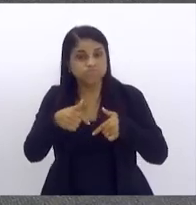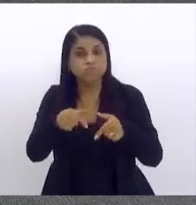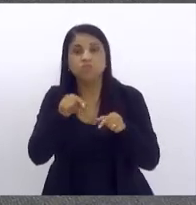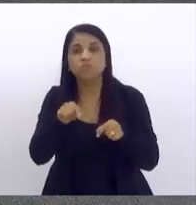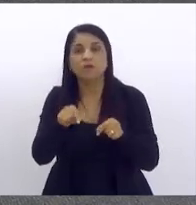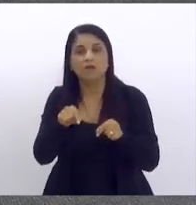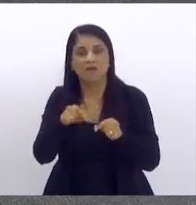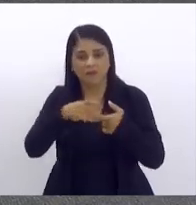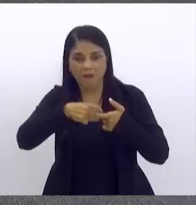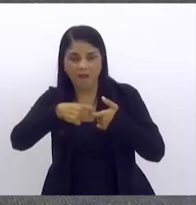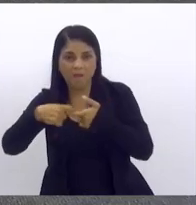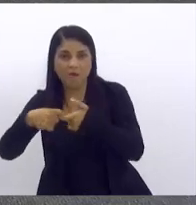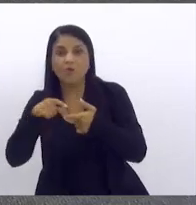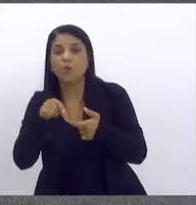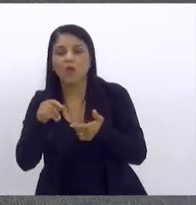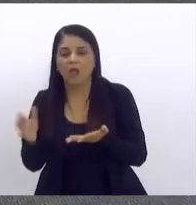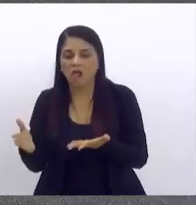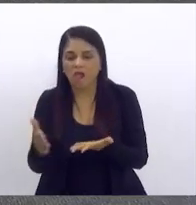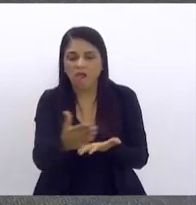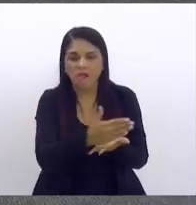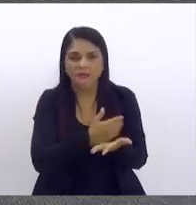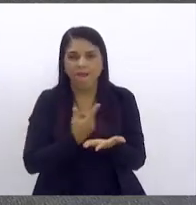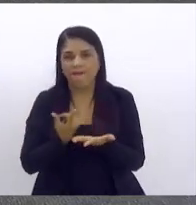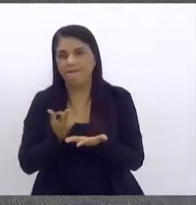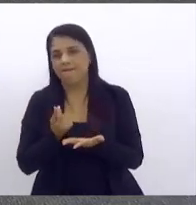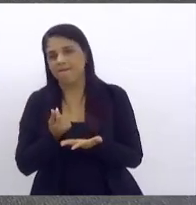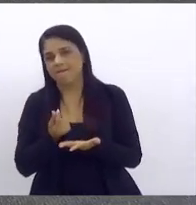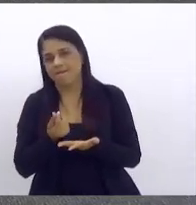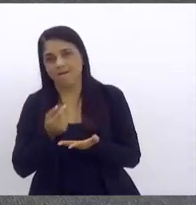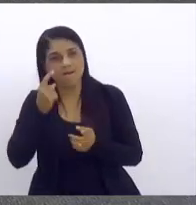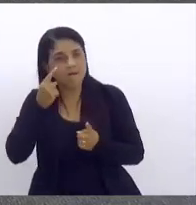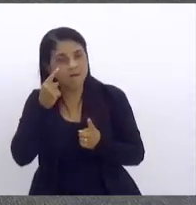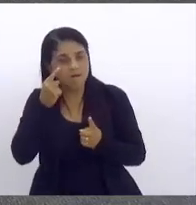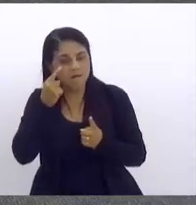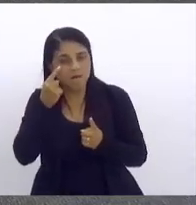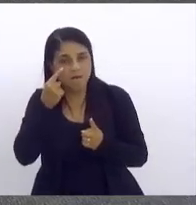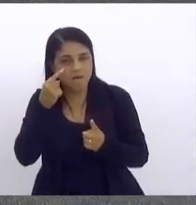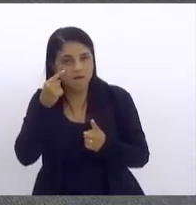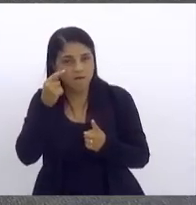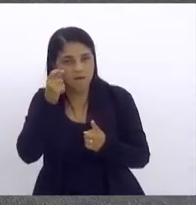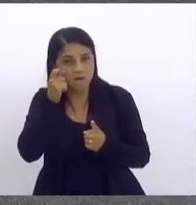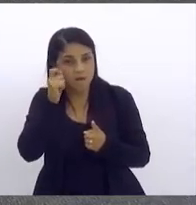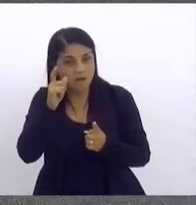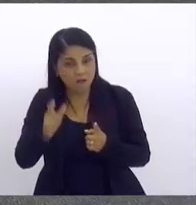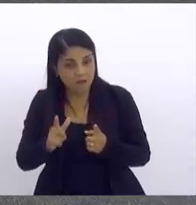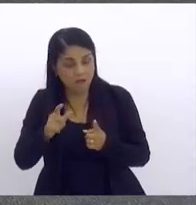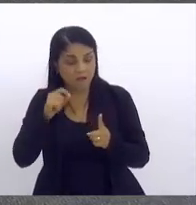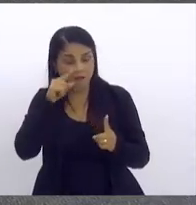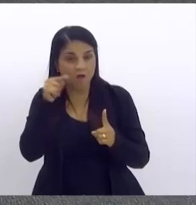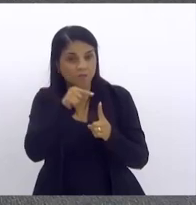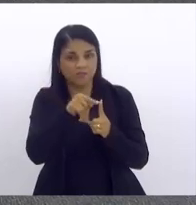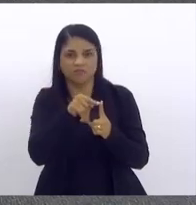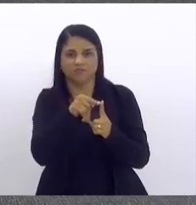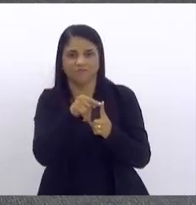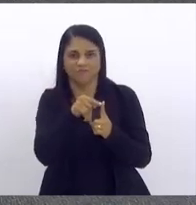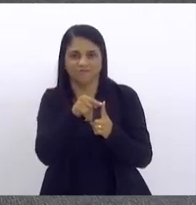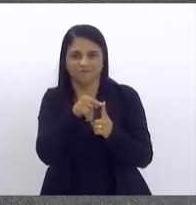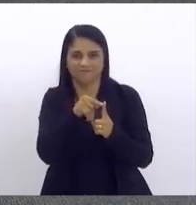arrecadar, arrecadar e arrecadar. Só tem esse intuito. E o nosso trabalho tem sido